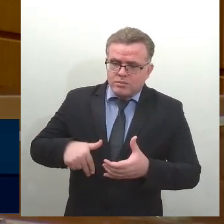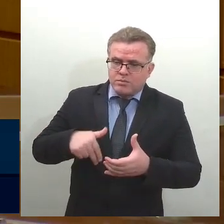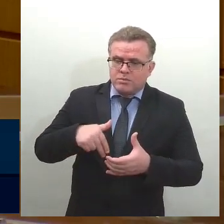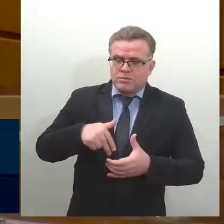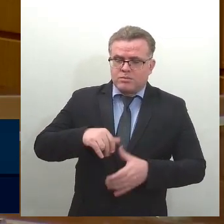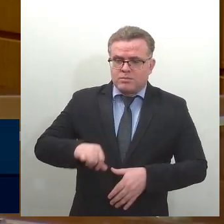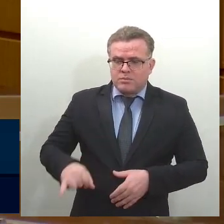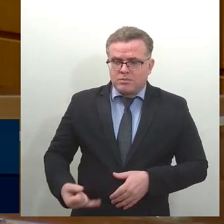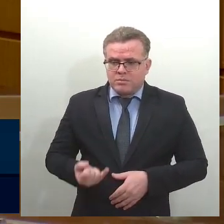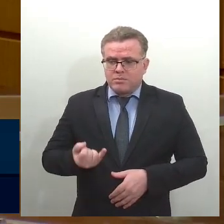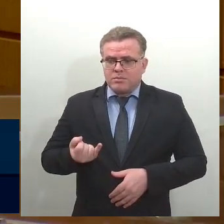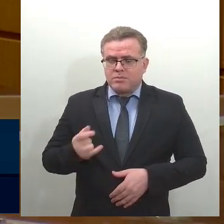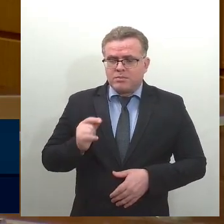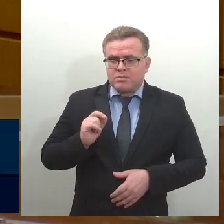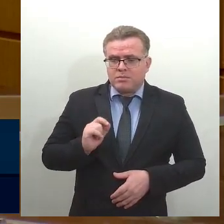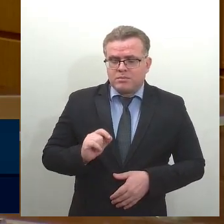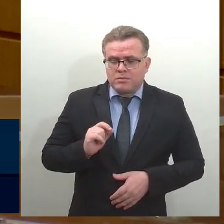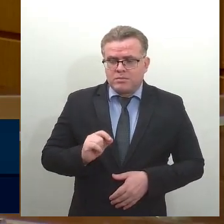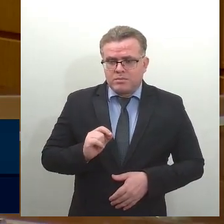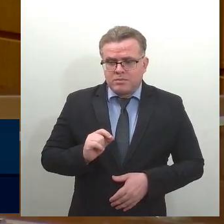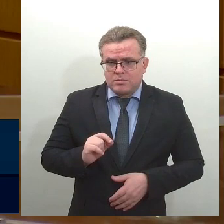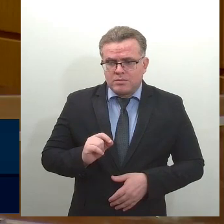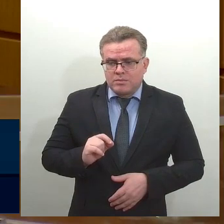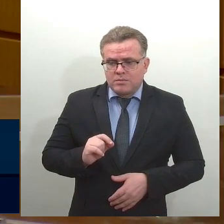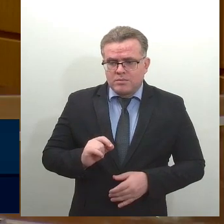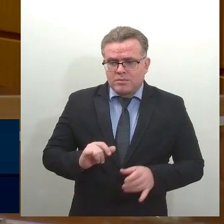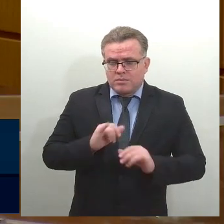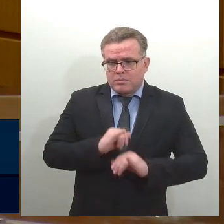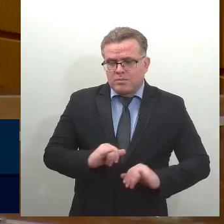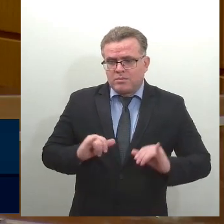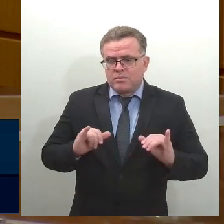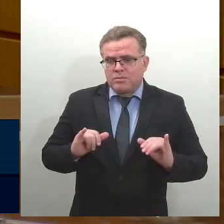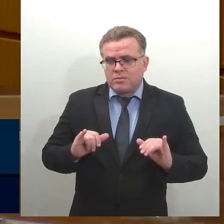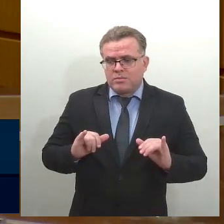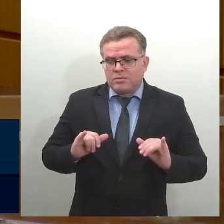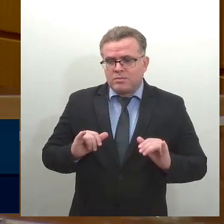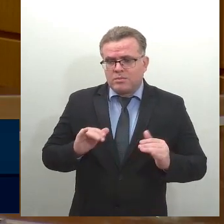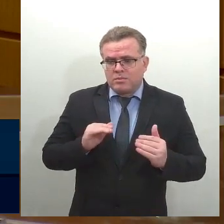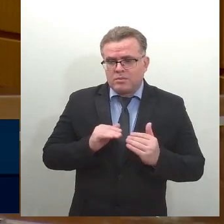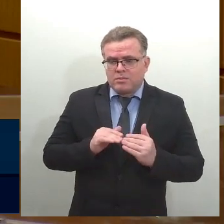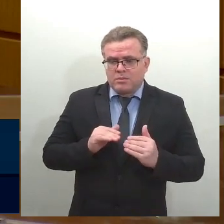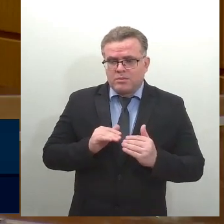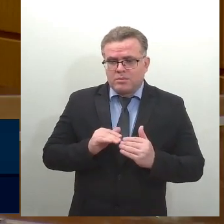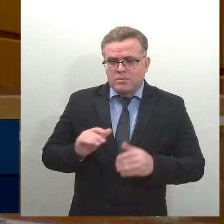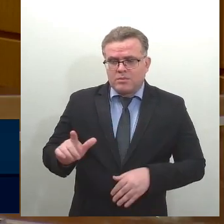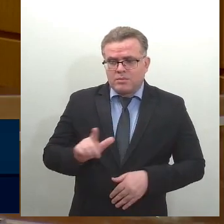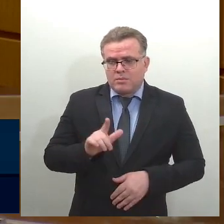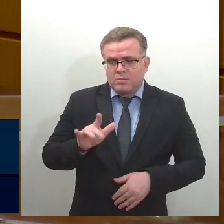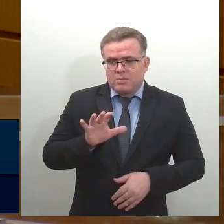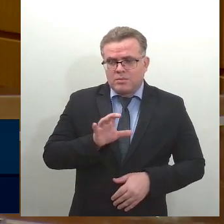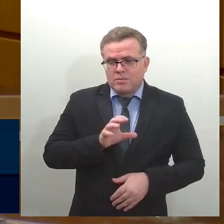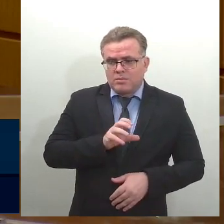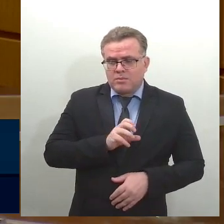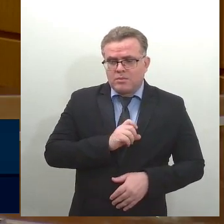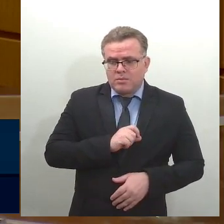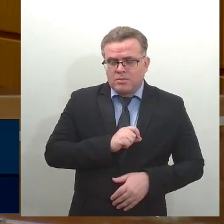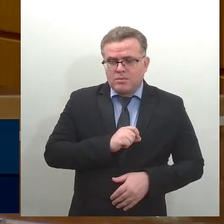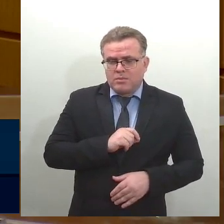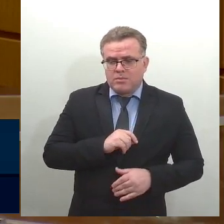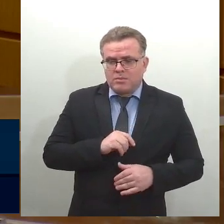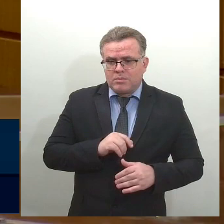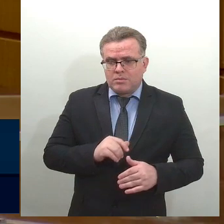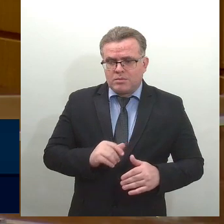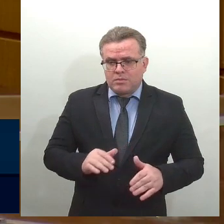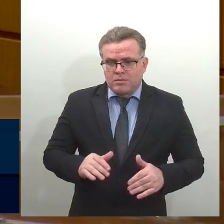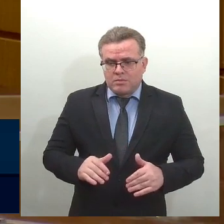para vir com uma fala sobre a minha querida Lagarto e do também referenciar o nosso